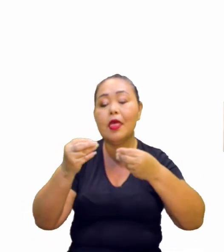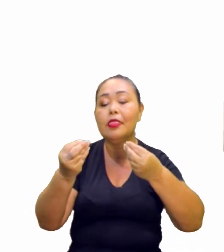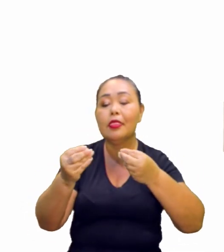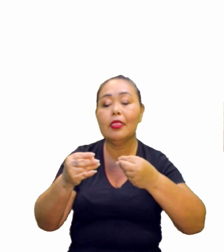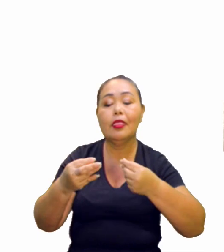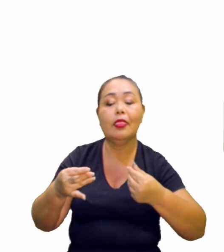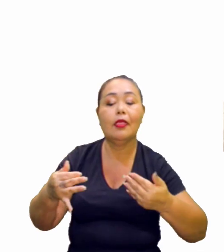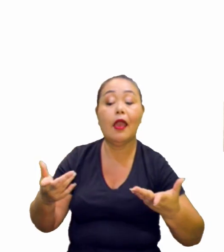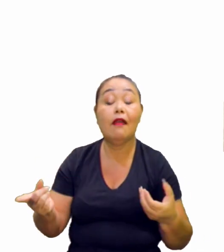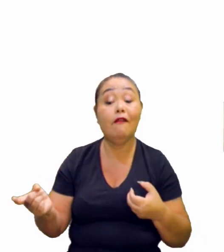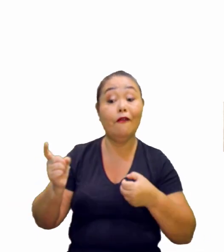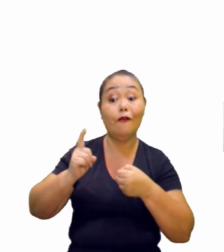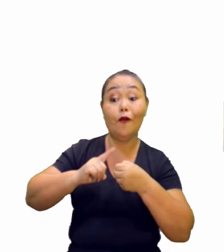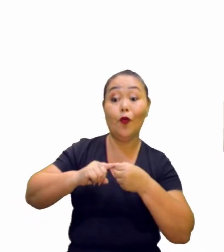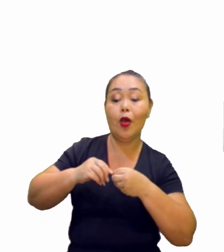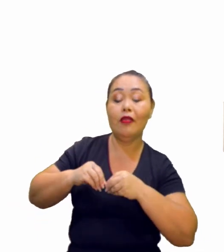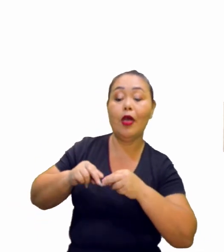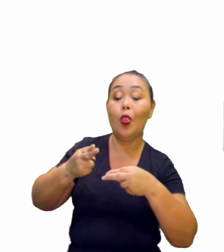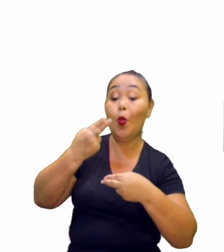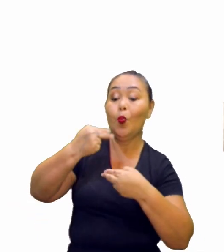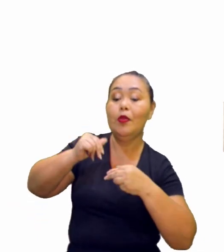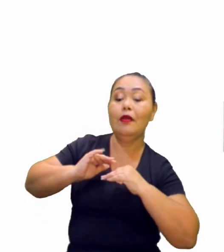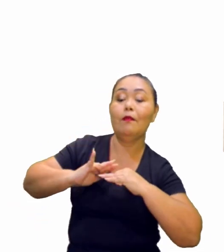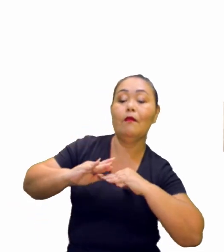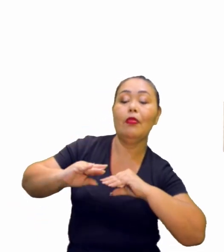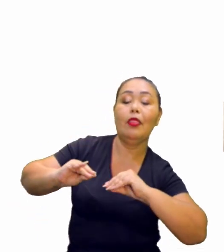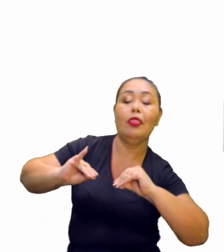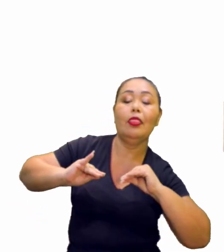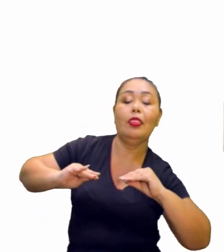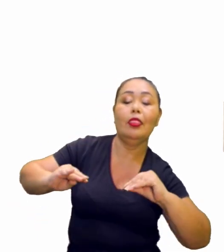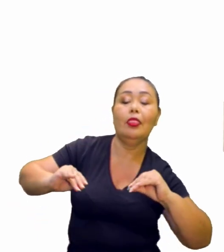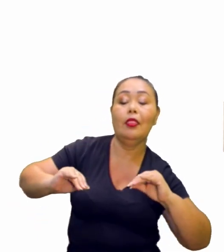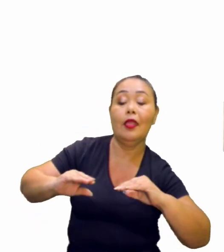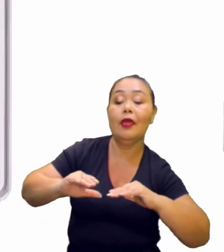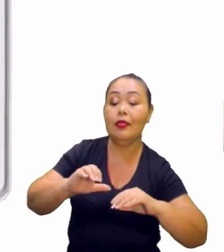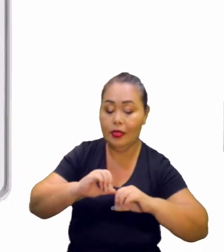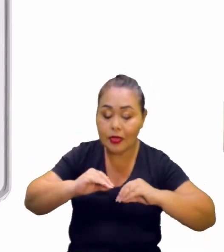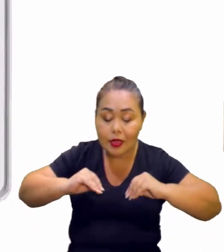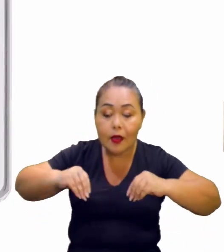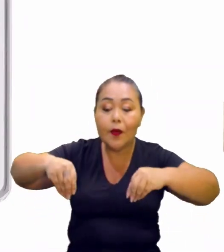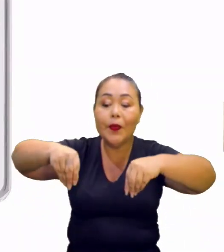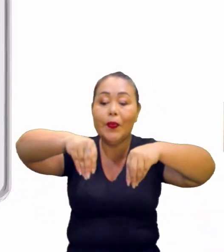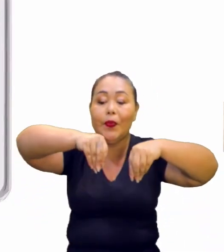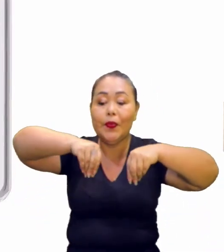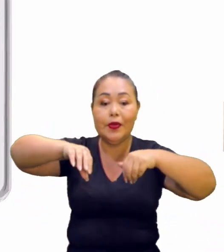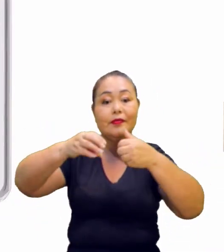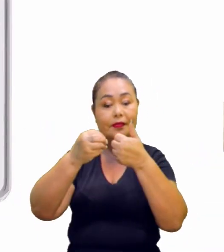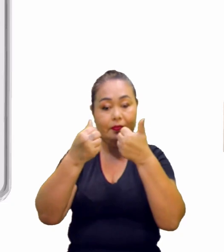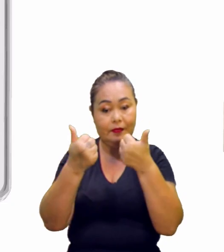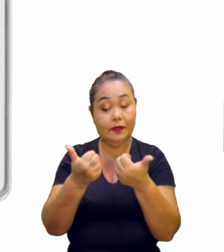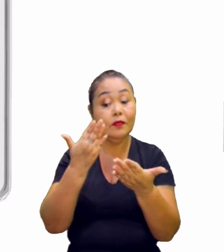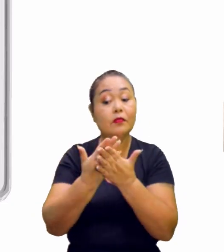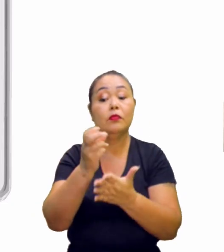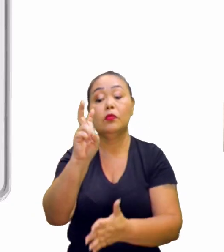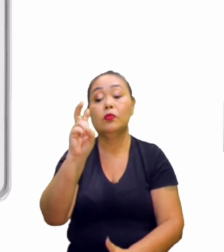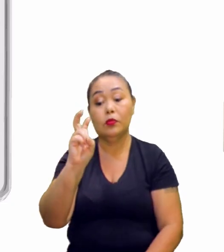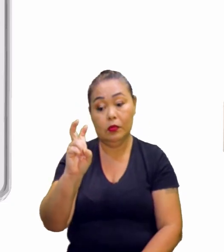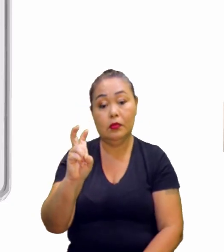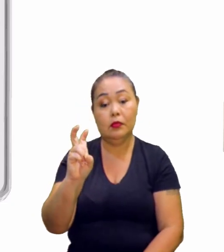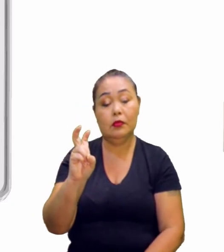e devolução dos nutrientes presentes neles, né? Tudo bem? A aula